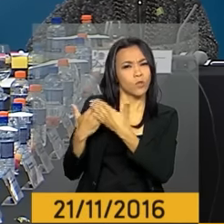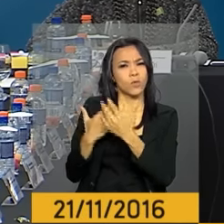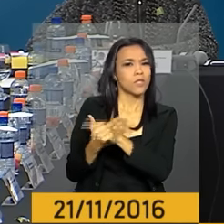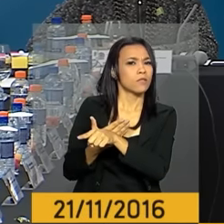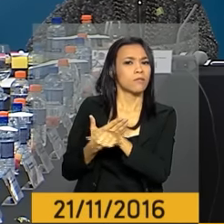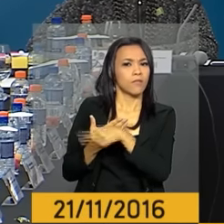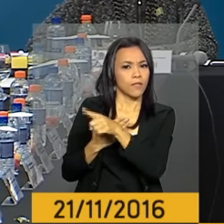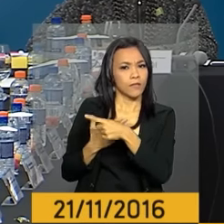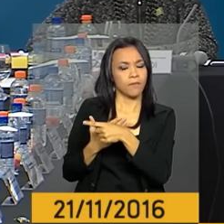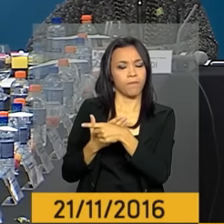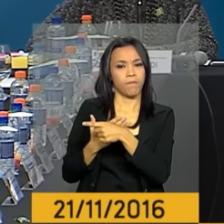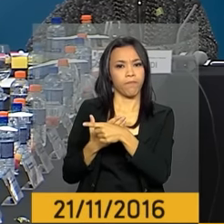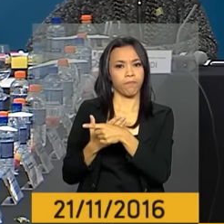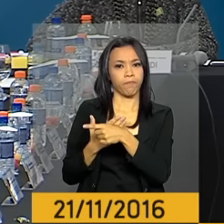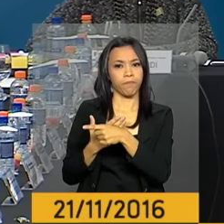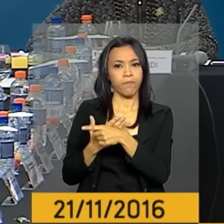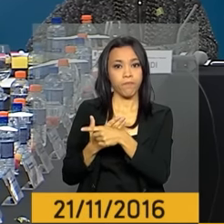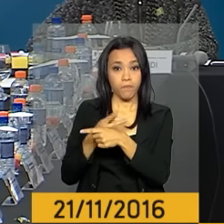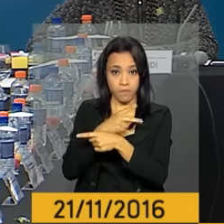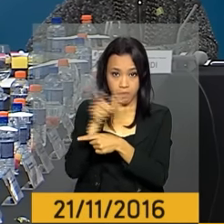precisamente